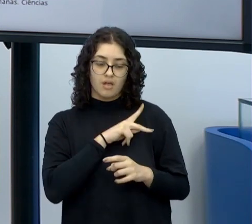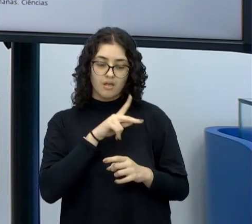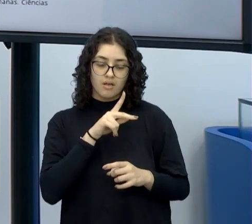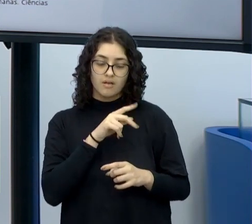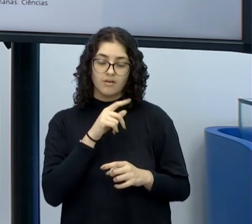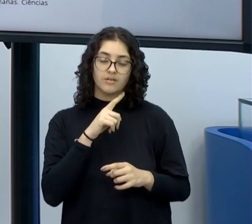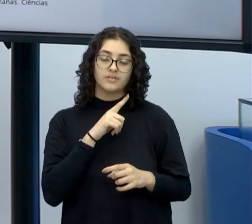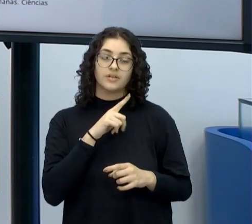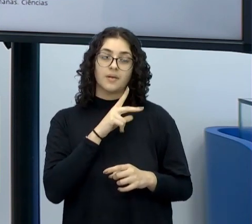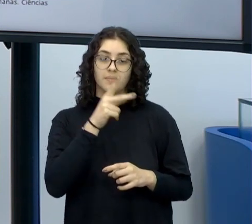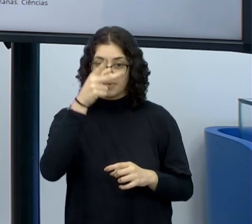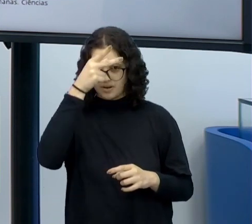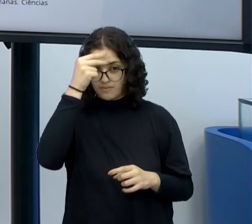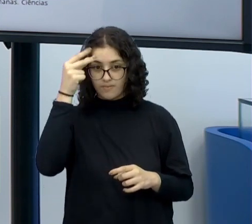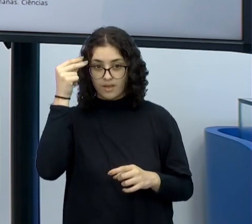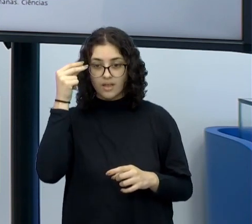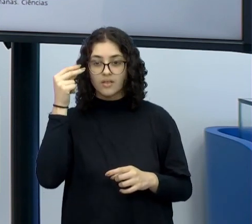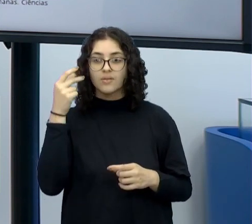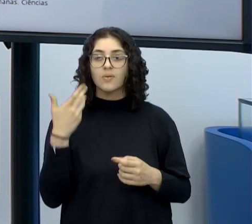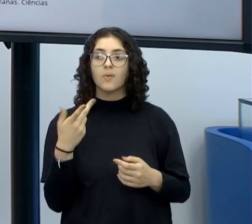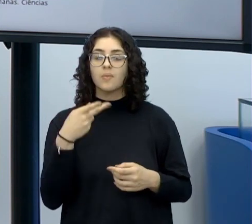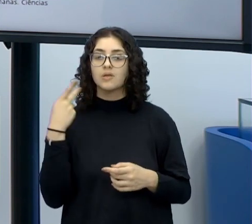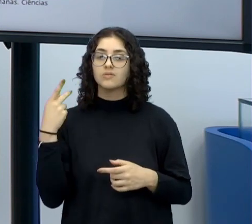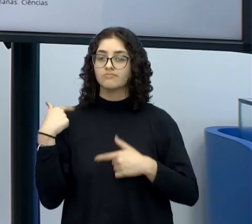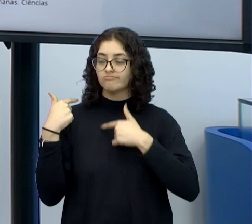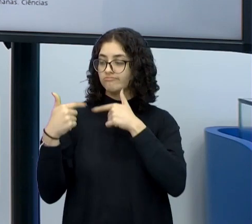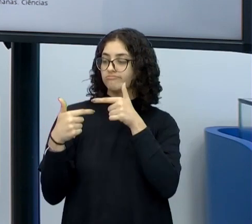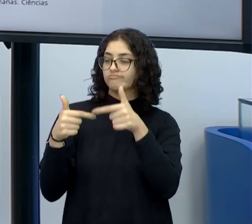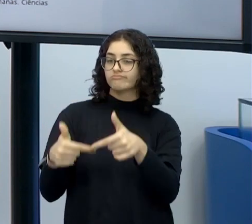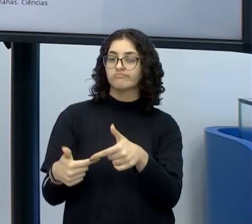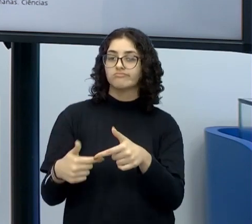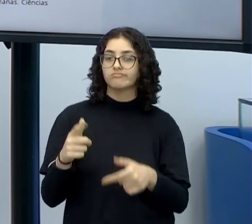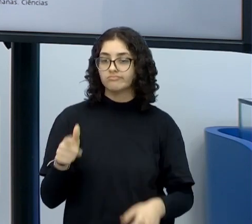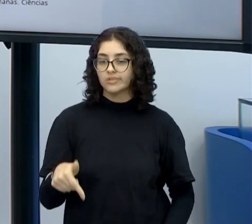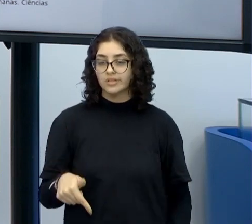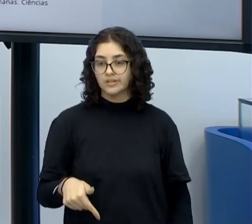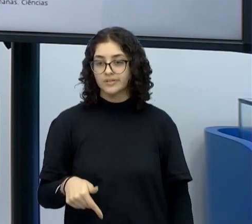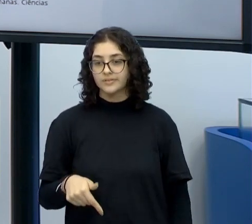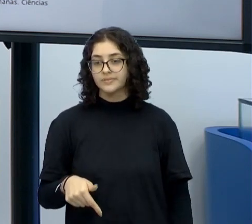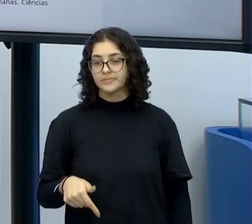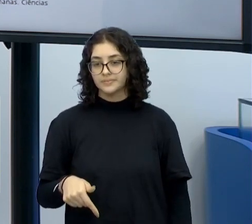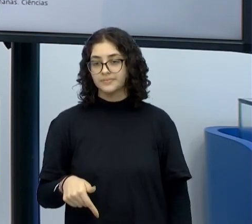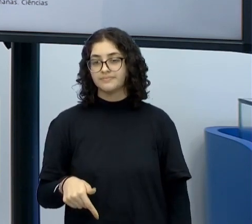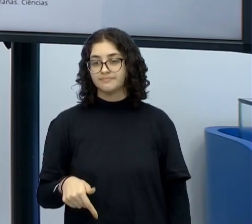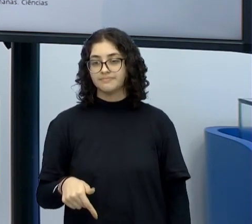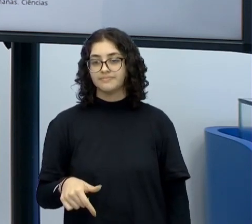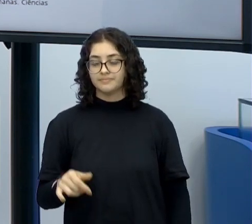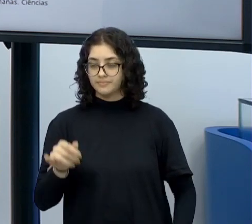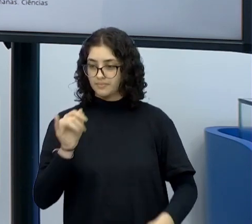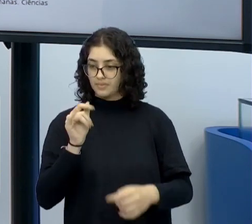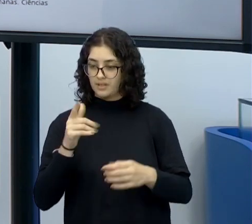são os cargos aí que temos pessoas ditas, né? Que nós falamos a questão